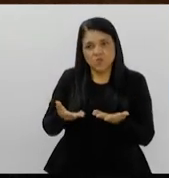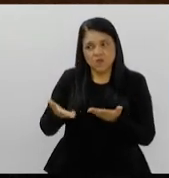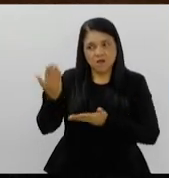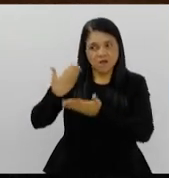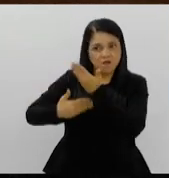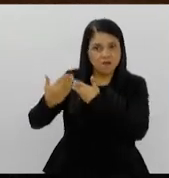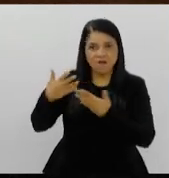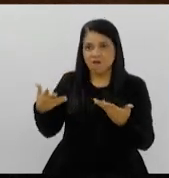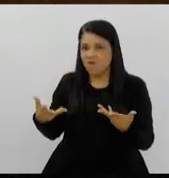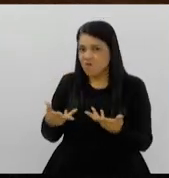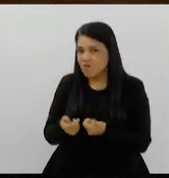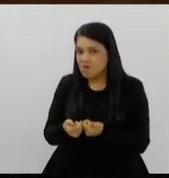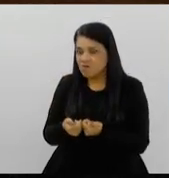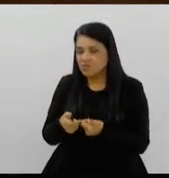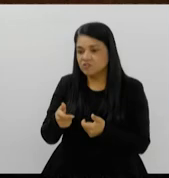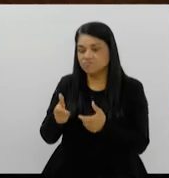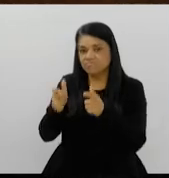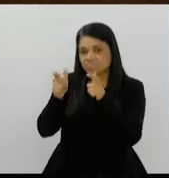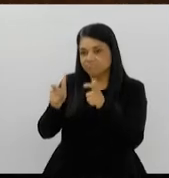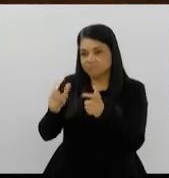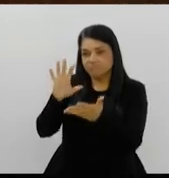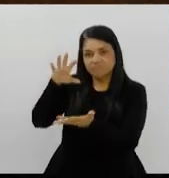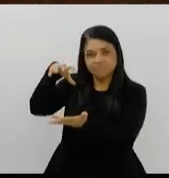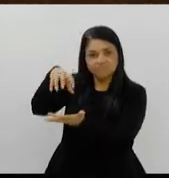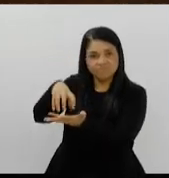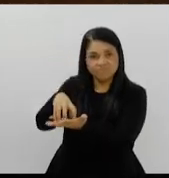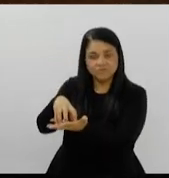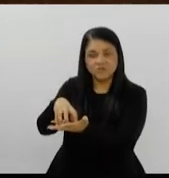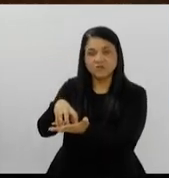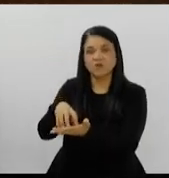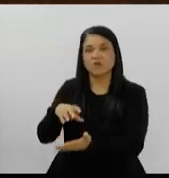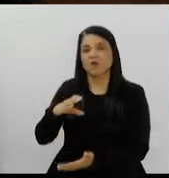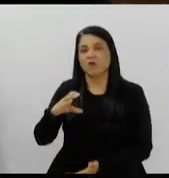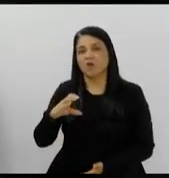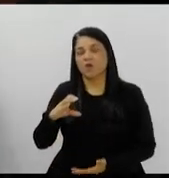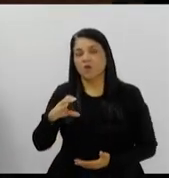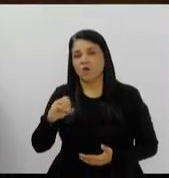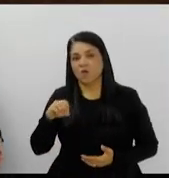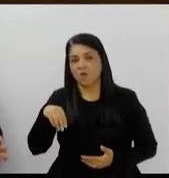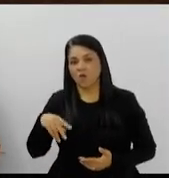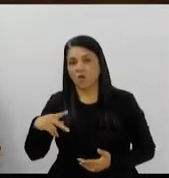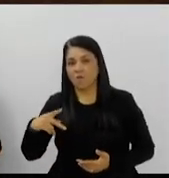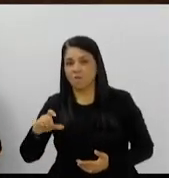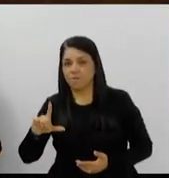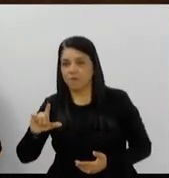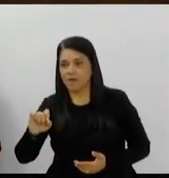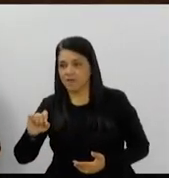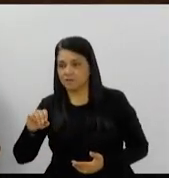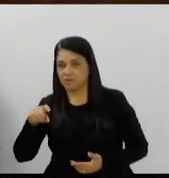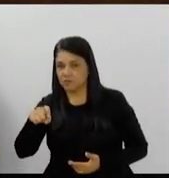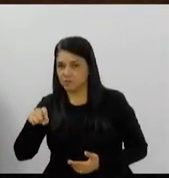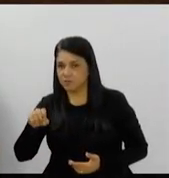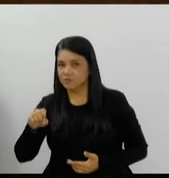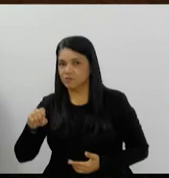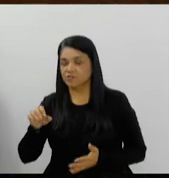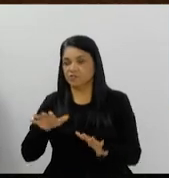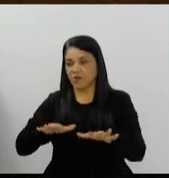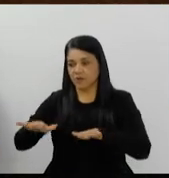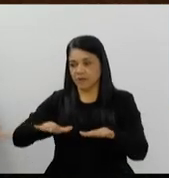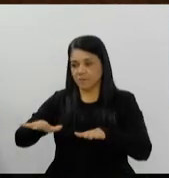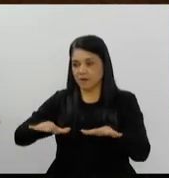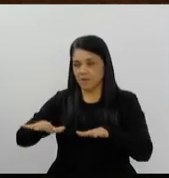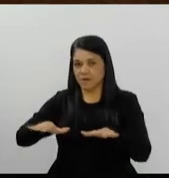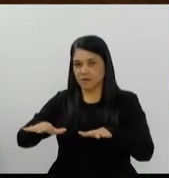está sendo chamado de Complexo de Jacarepaguá. E aí eu faço uma pergunta, senhor